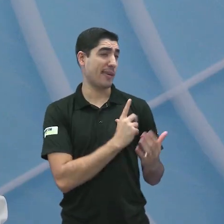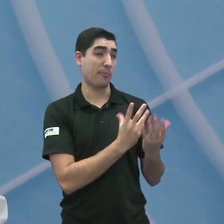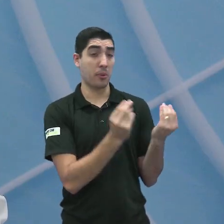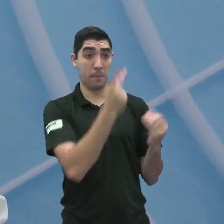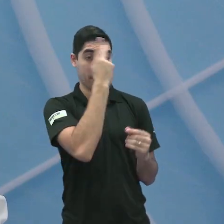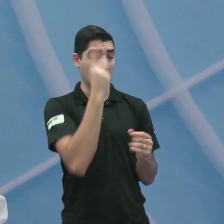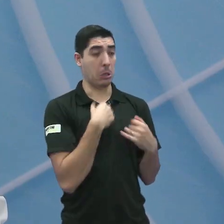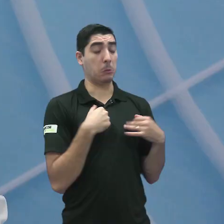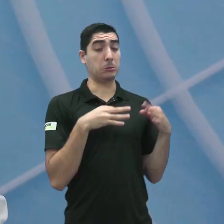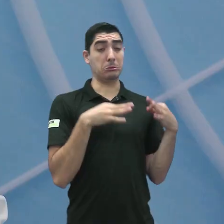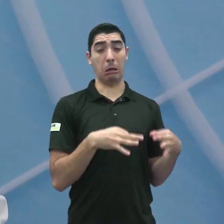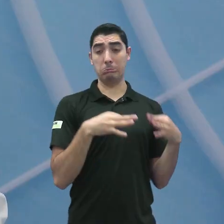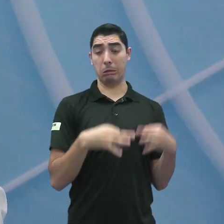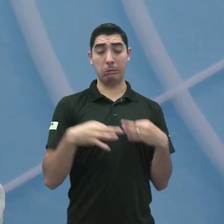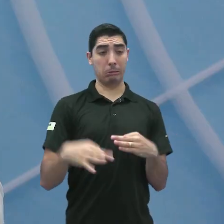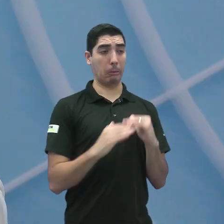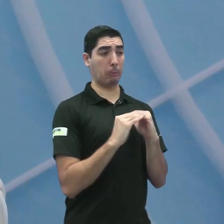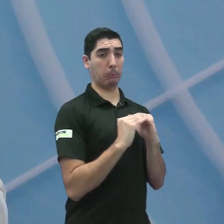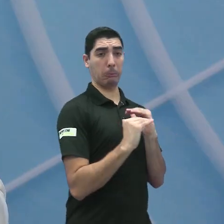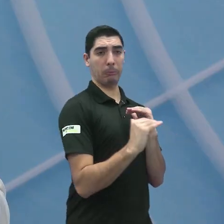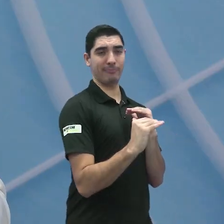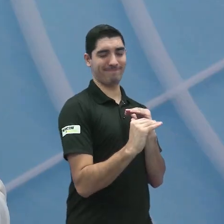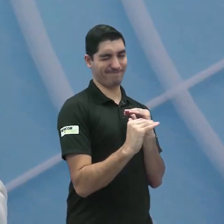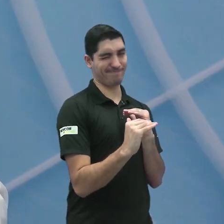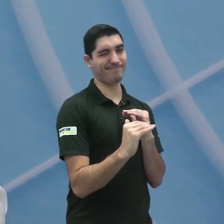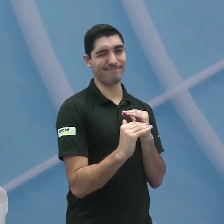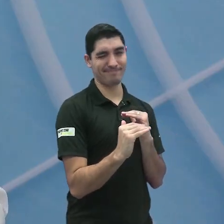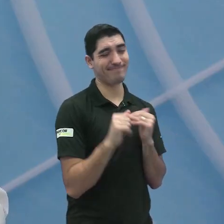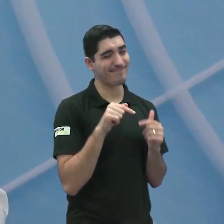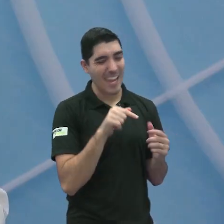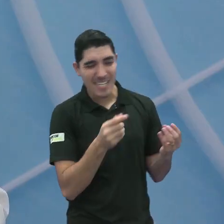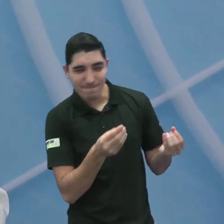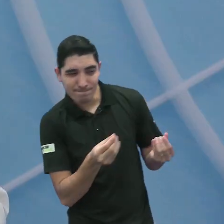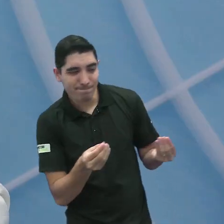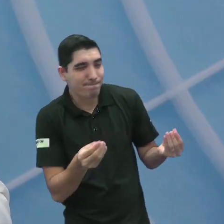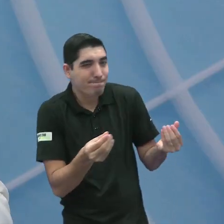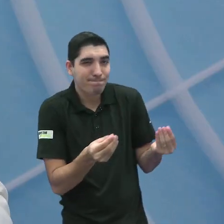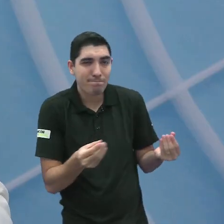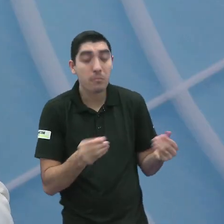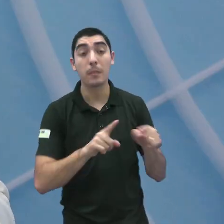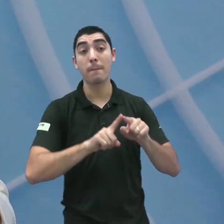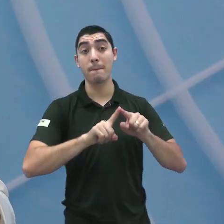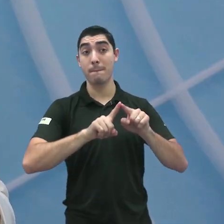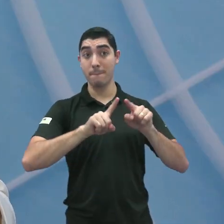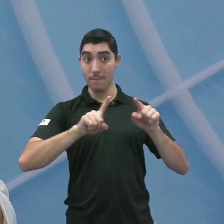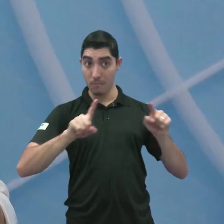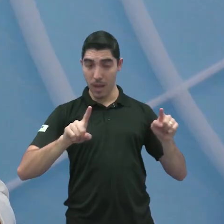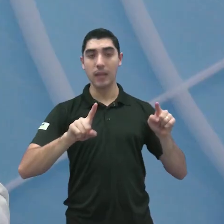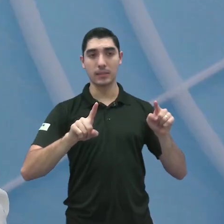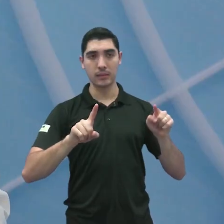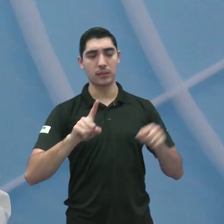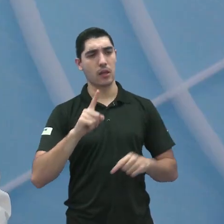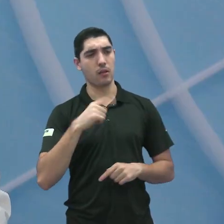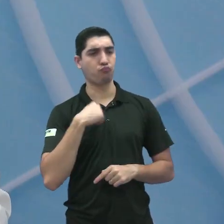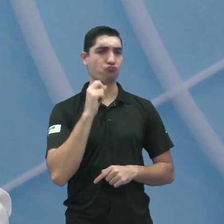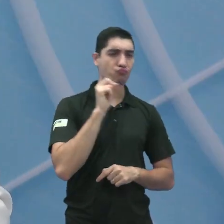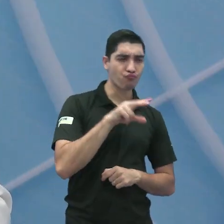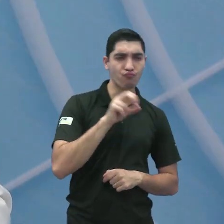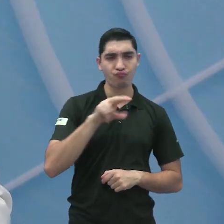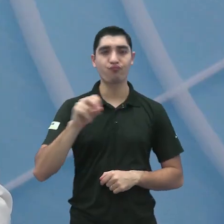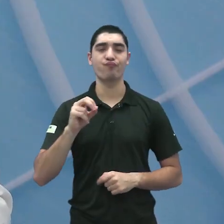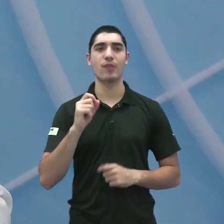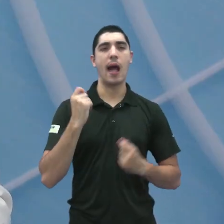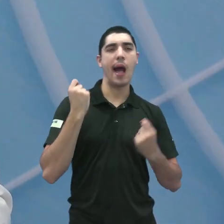correto, ainda é algo mais velado, mas ainda a gente percebe algumas questões de apagamento,